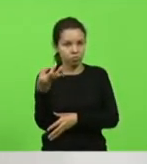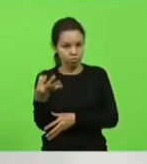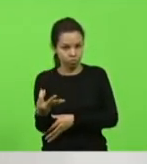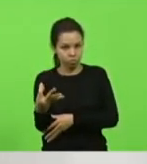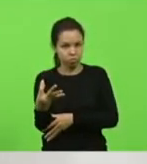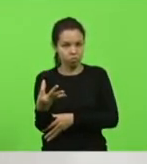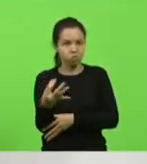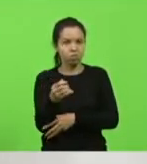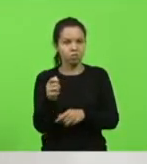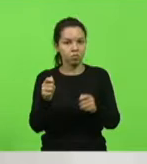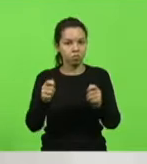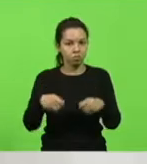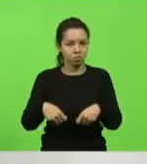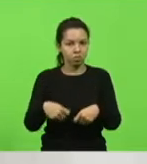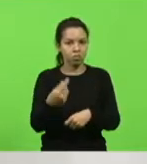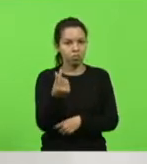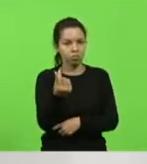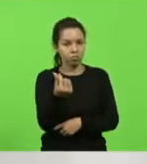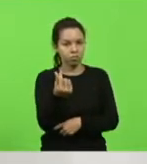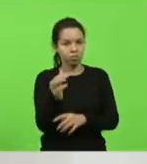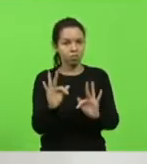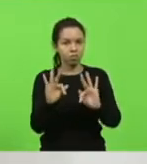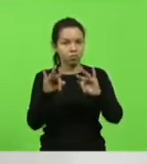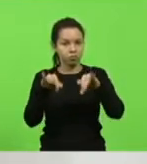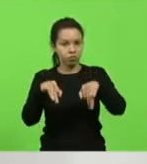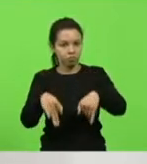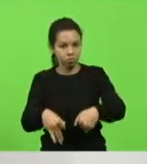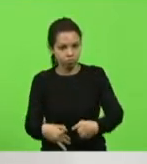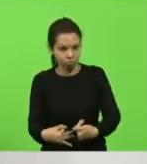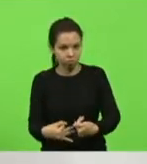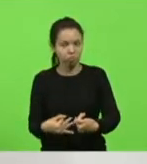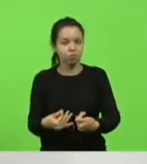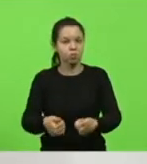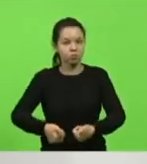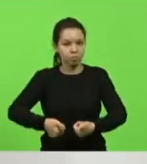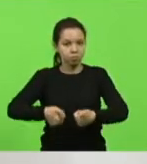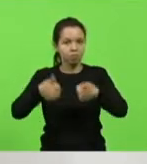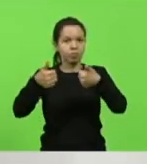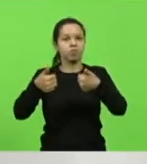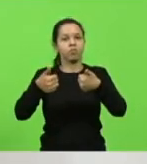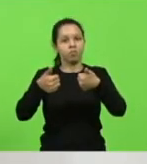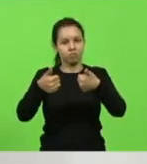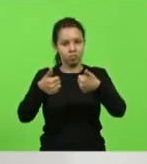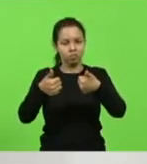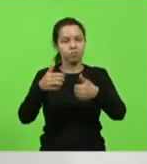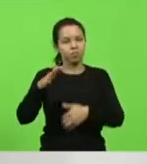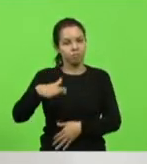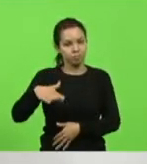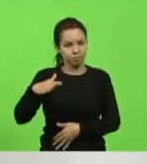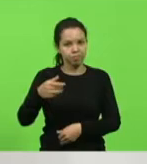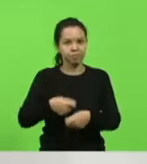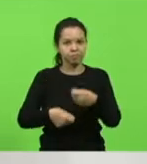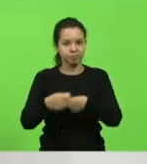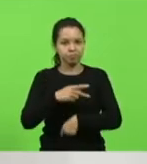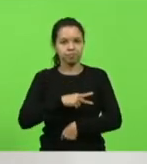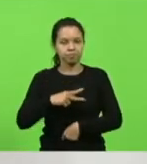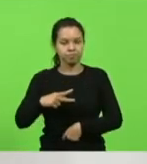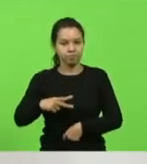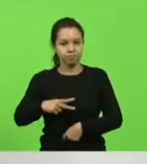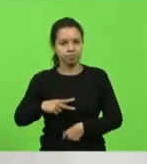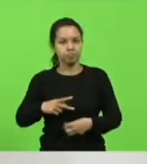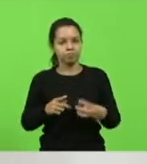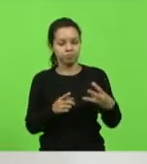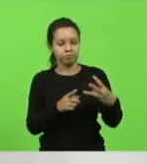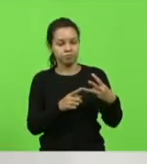negociação de um preço final mais vantajoso para a administração pública e em terceiro lugar a